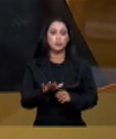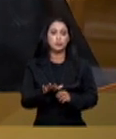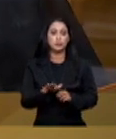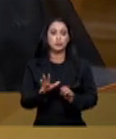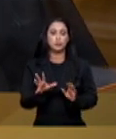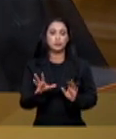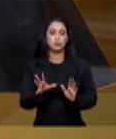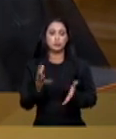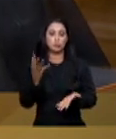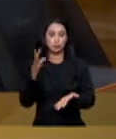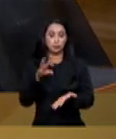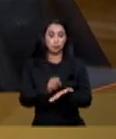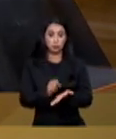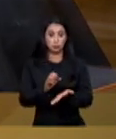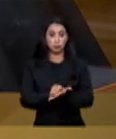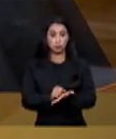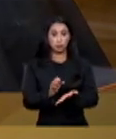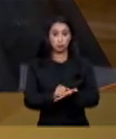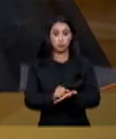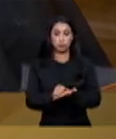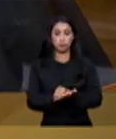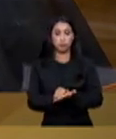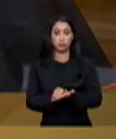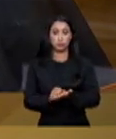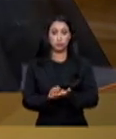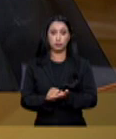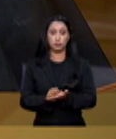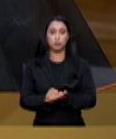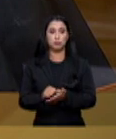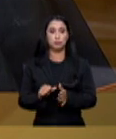de dados, ela, nesse aspecto,